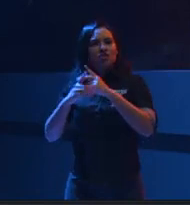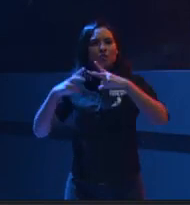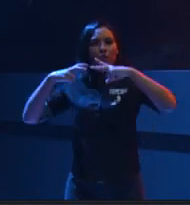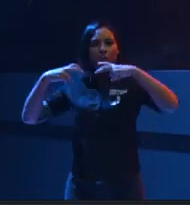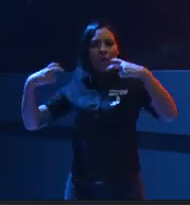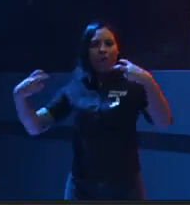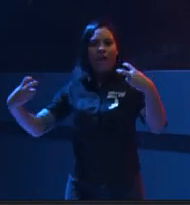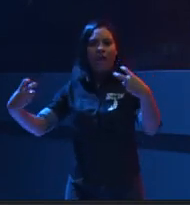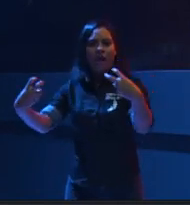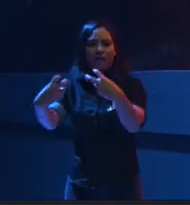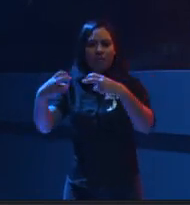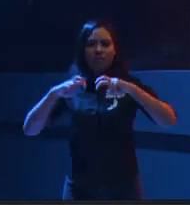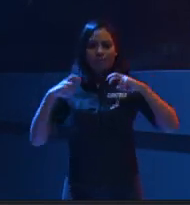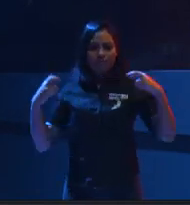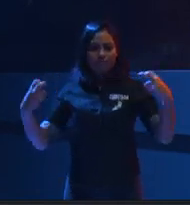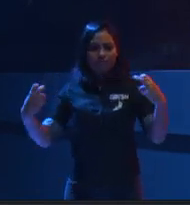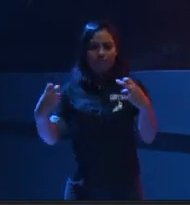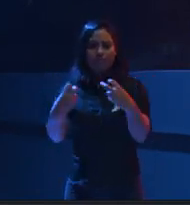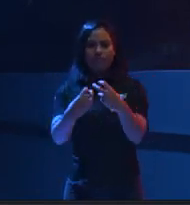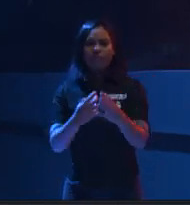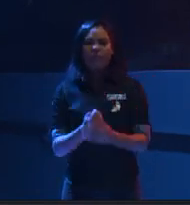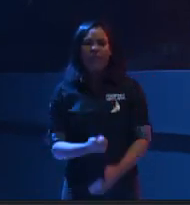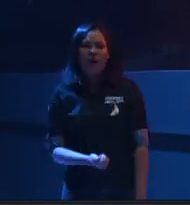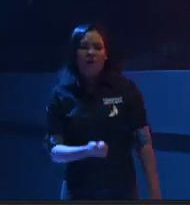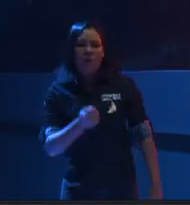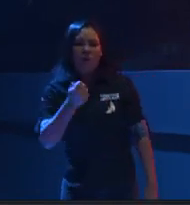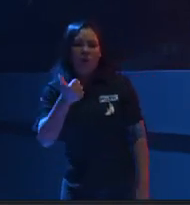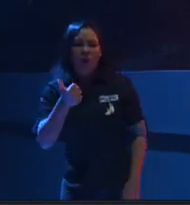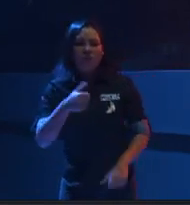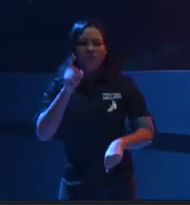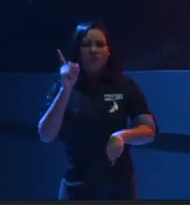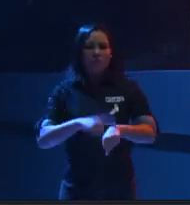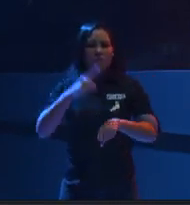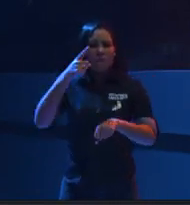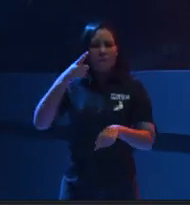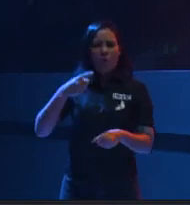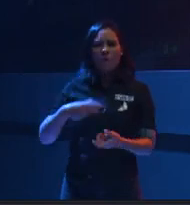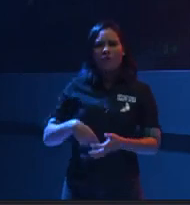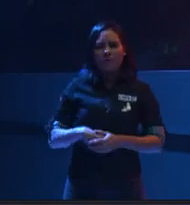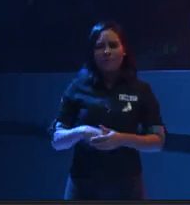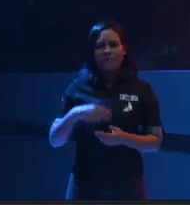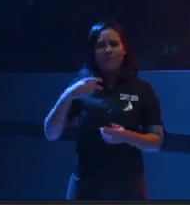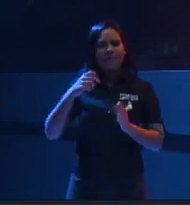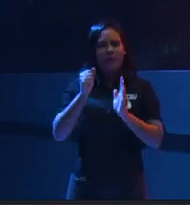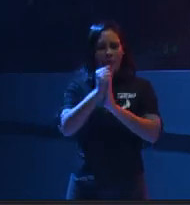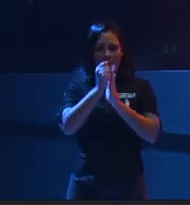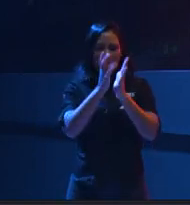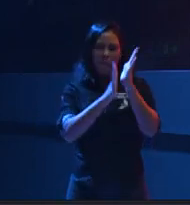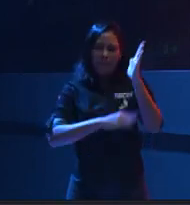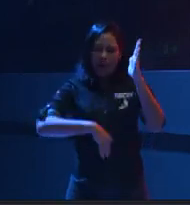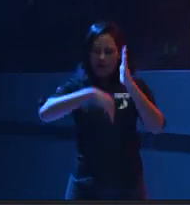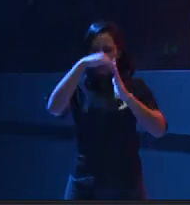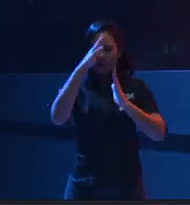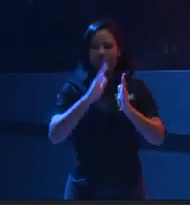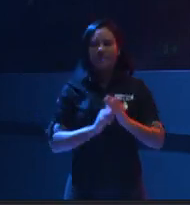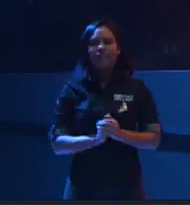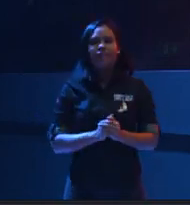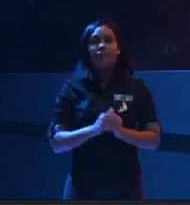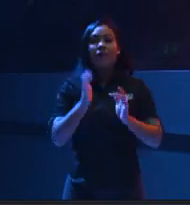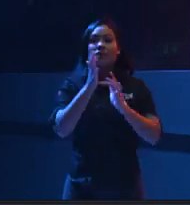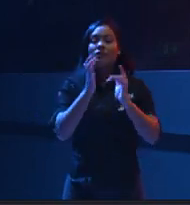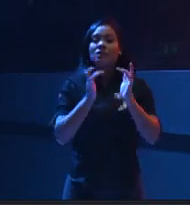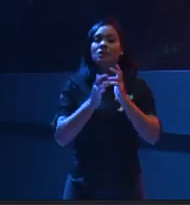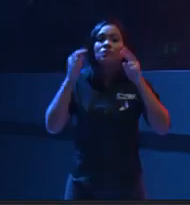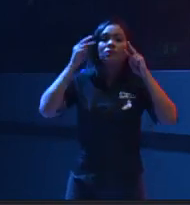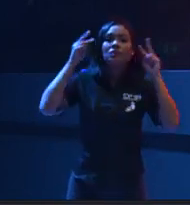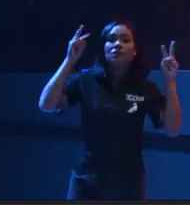estava próxima a festa judaica da páscoa levantando os olhos e vendo uma grande